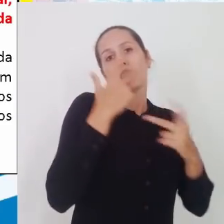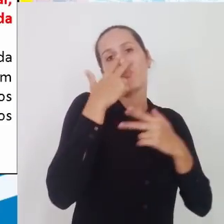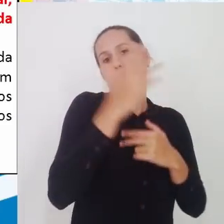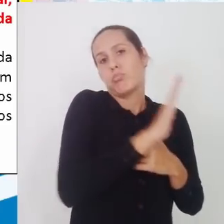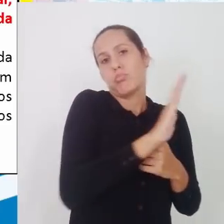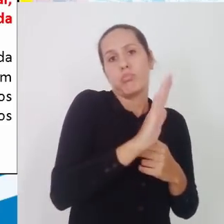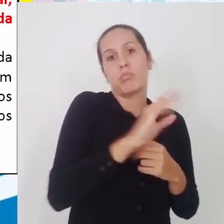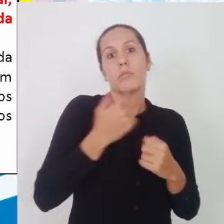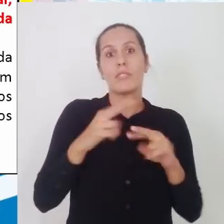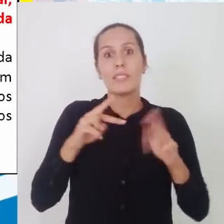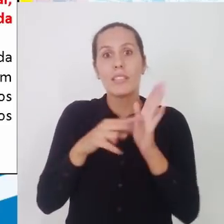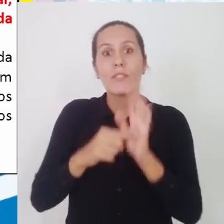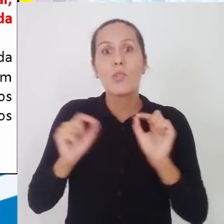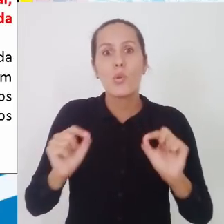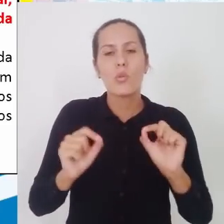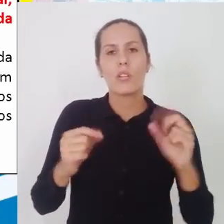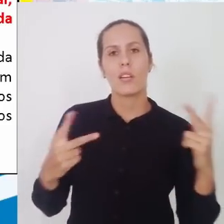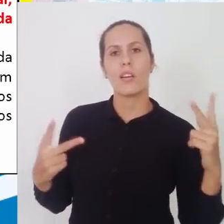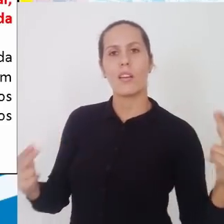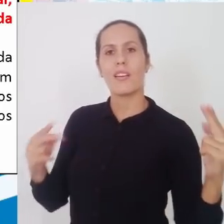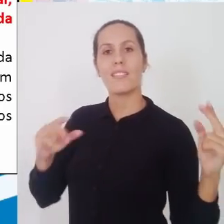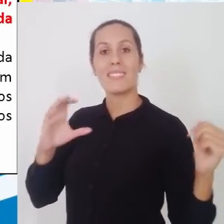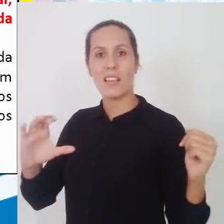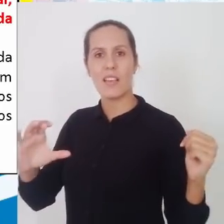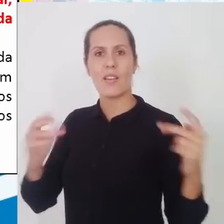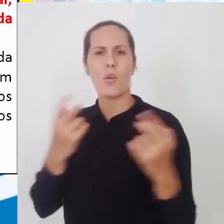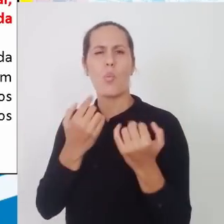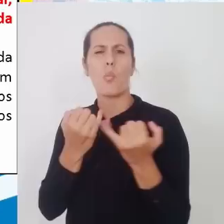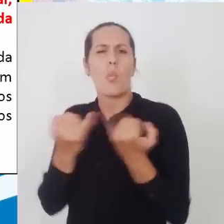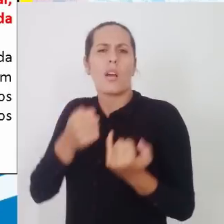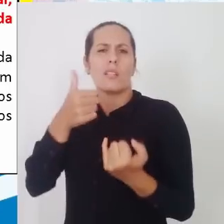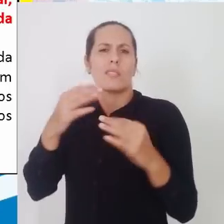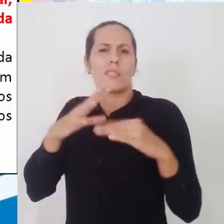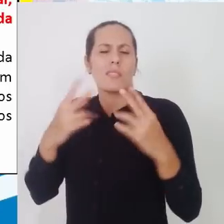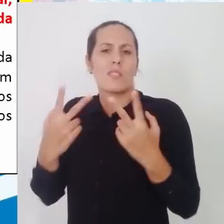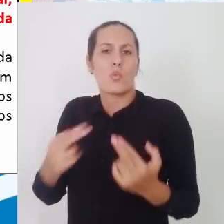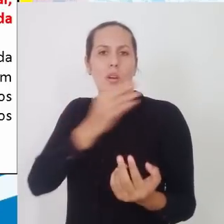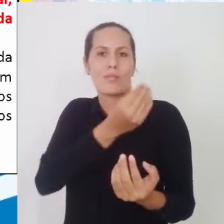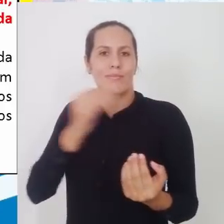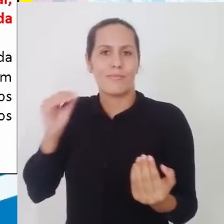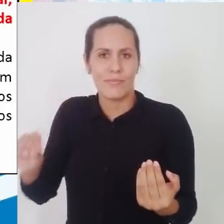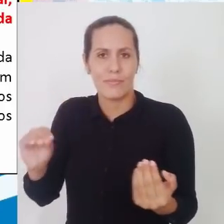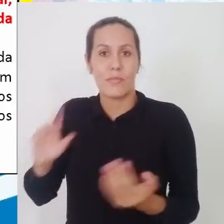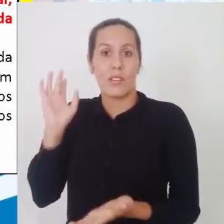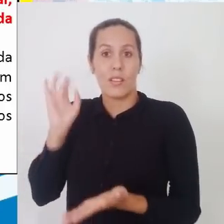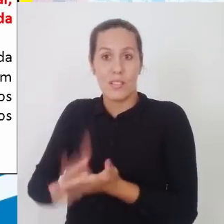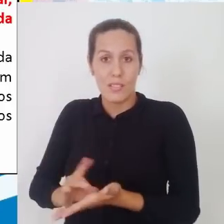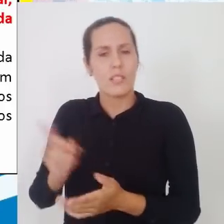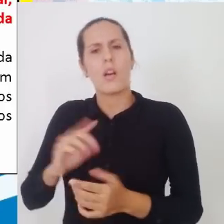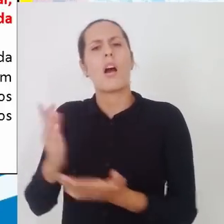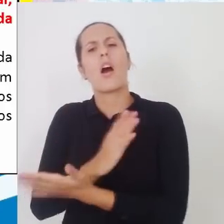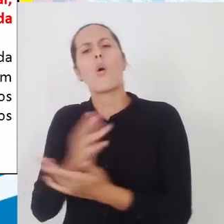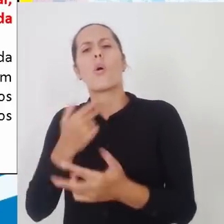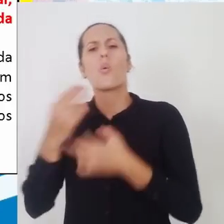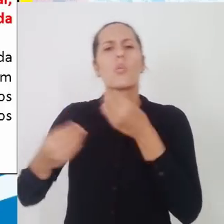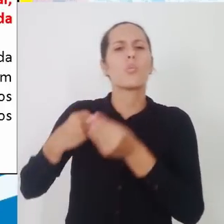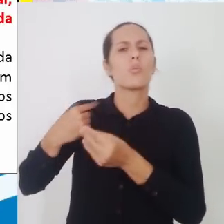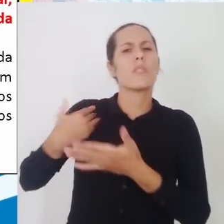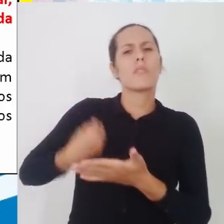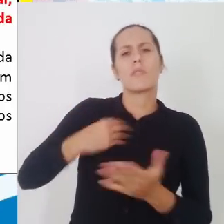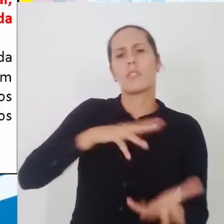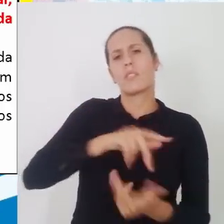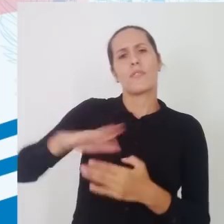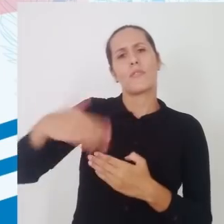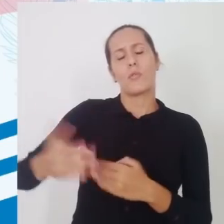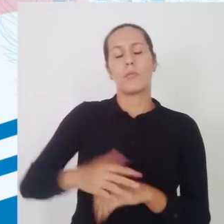é praticamente a mesma coisa dita na letra C. Não há nenhuma evidência oficial, apenas algumas situações de vida fora